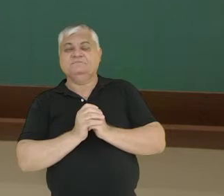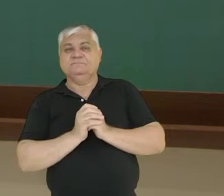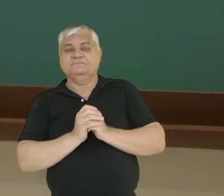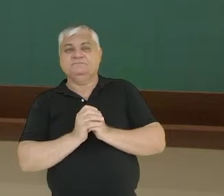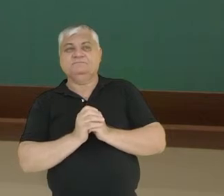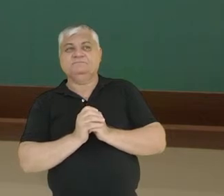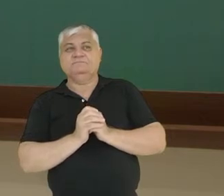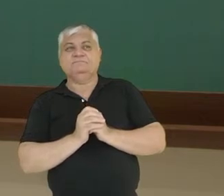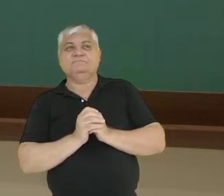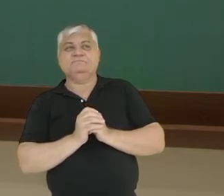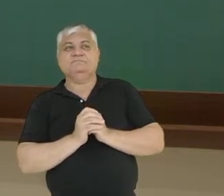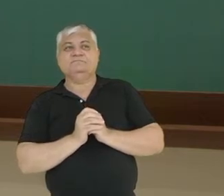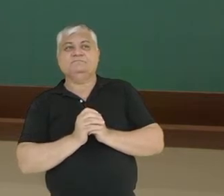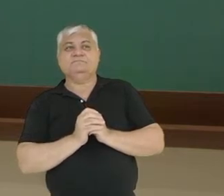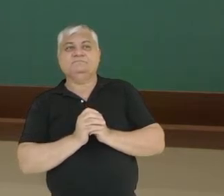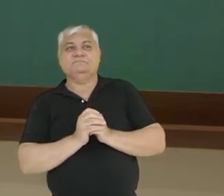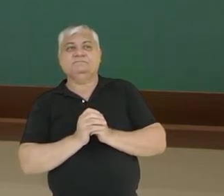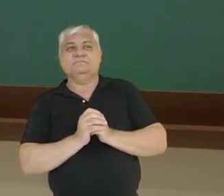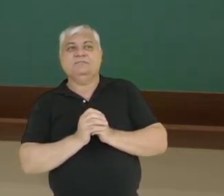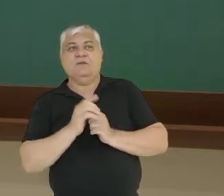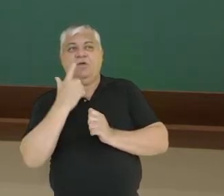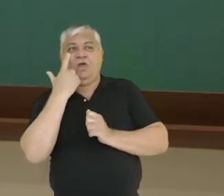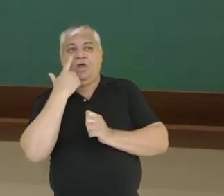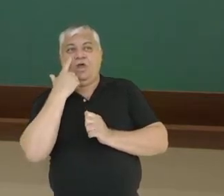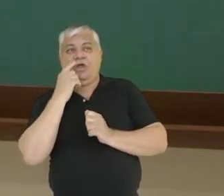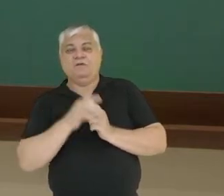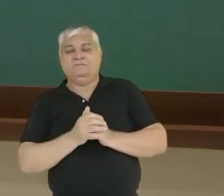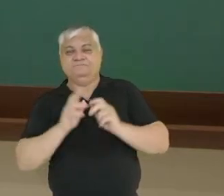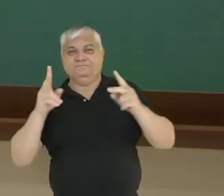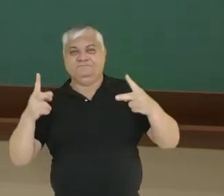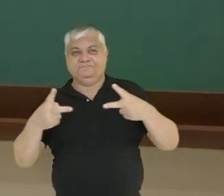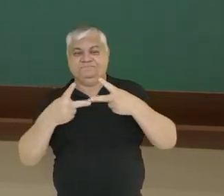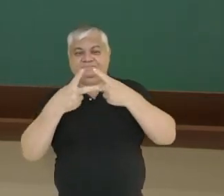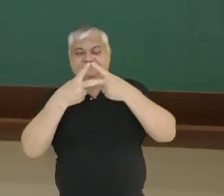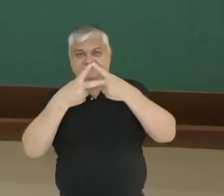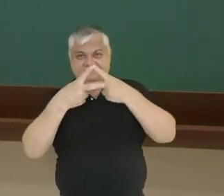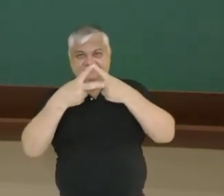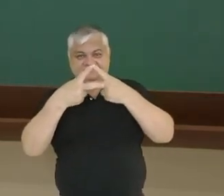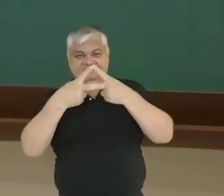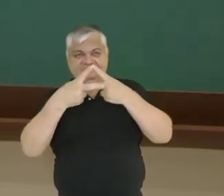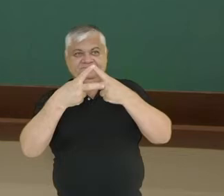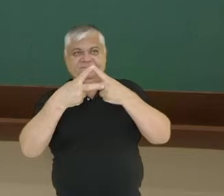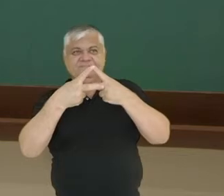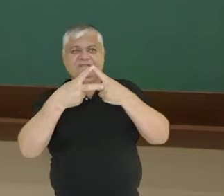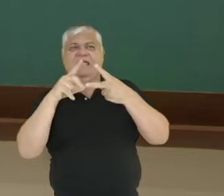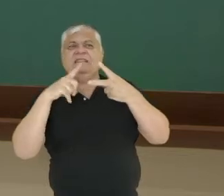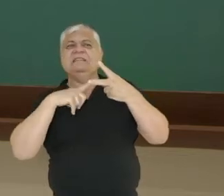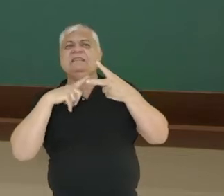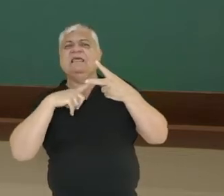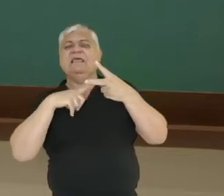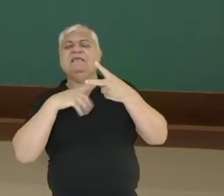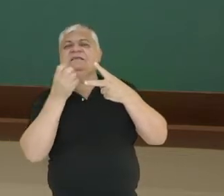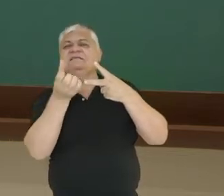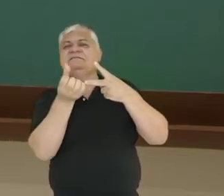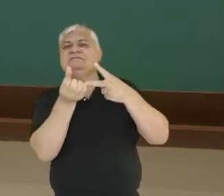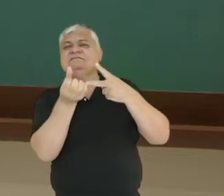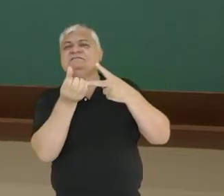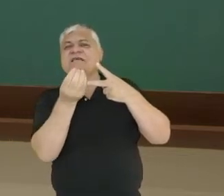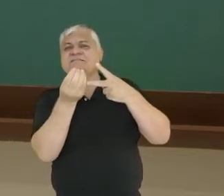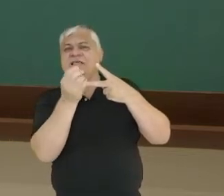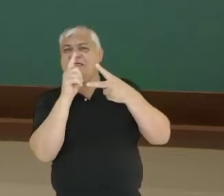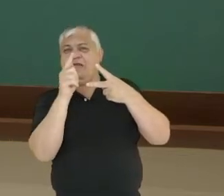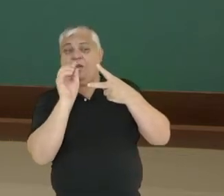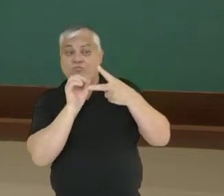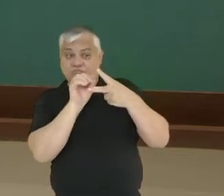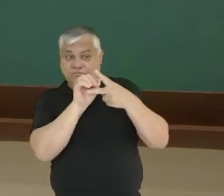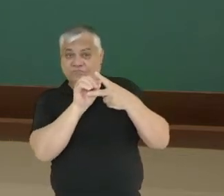representado abaixo. Então veja, aqui nós temos um polígono e nós temos o valor do ângulo